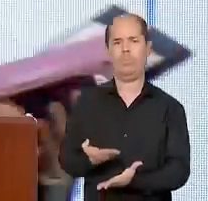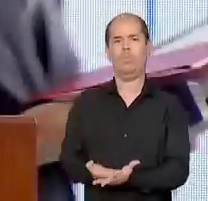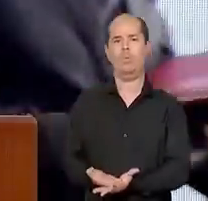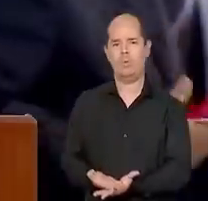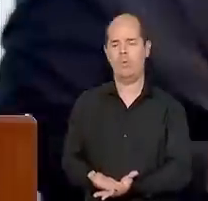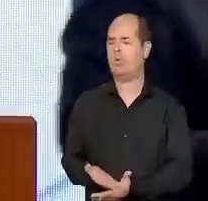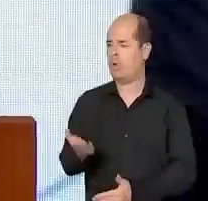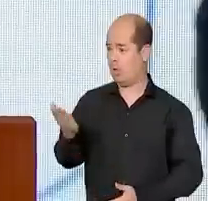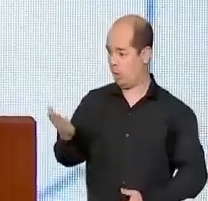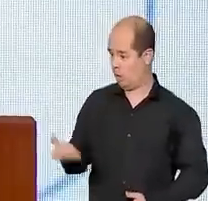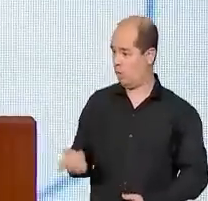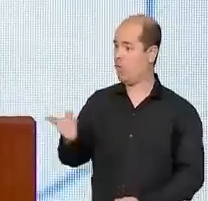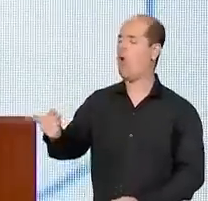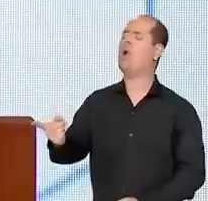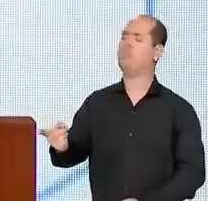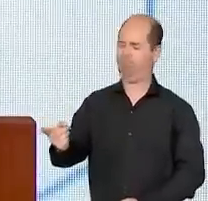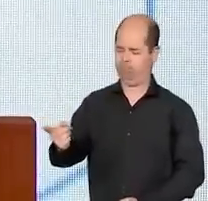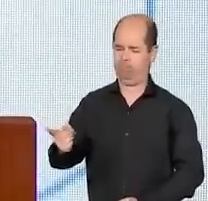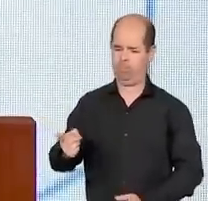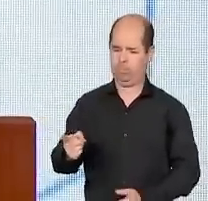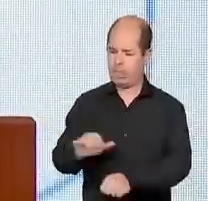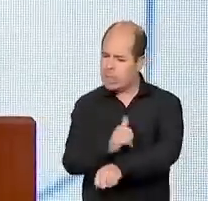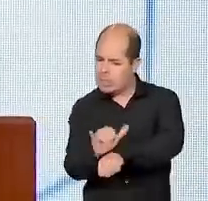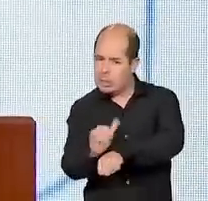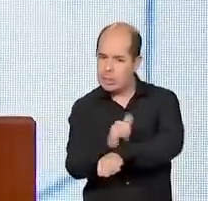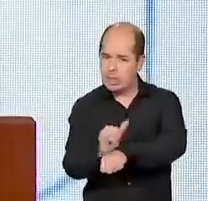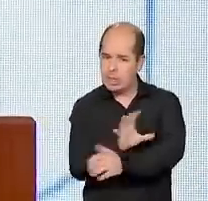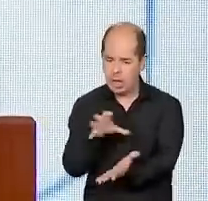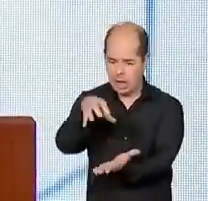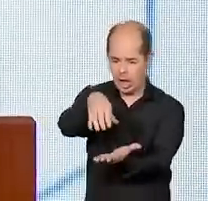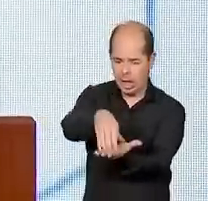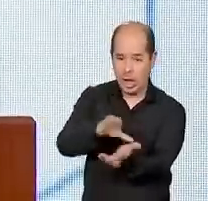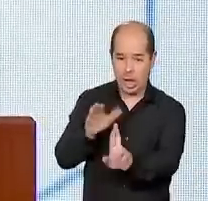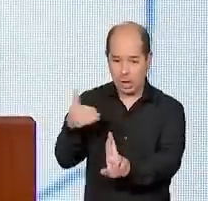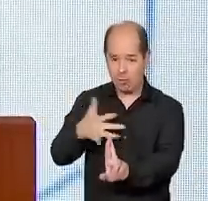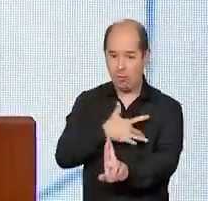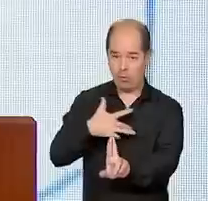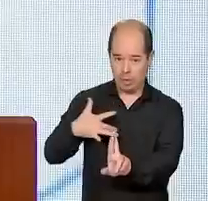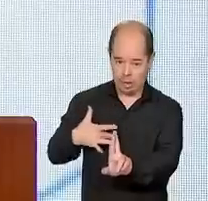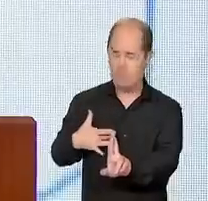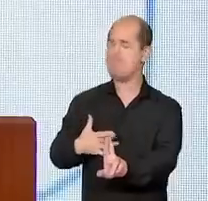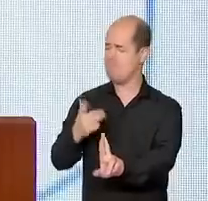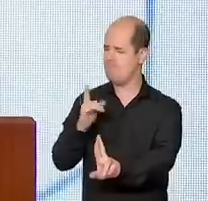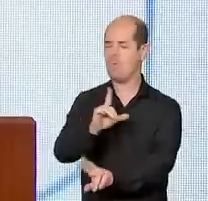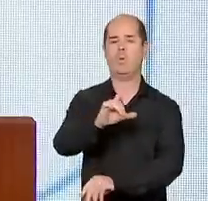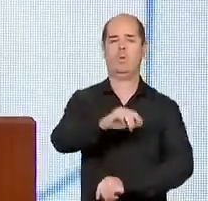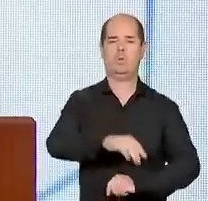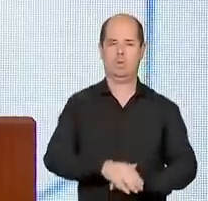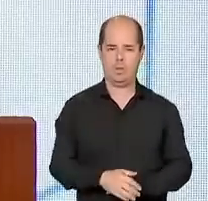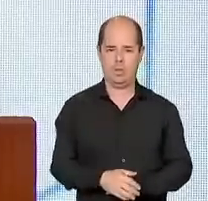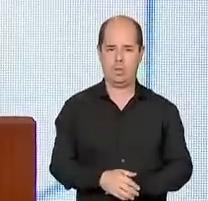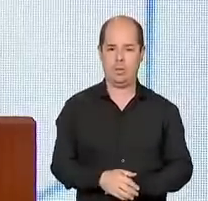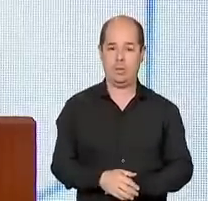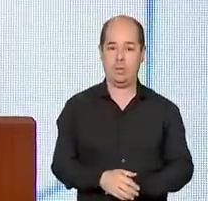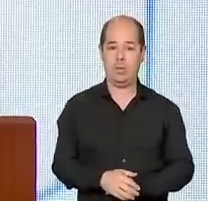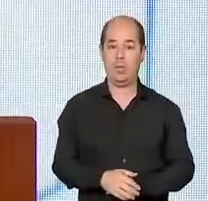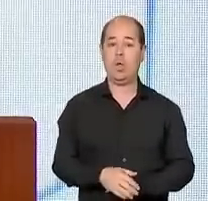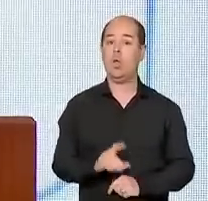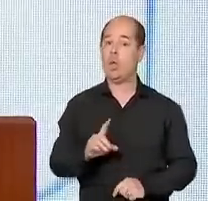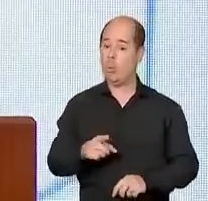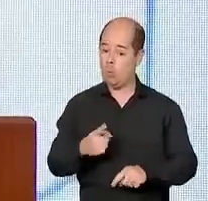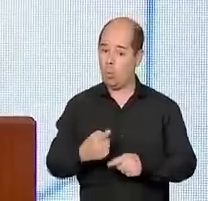no sucesso da Estratégia Nacional para o Complexo Econômico Industrial da Saúde, em especial por